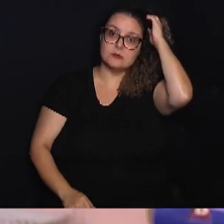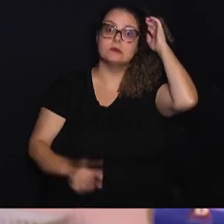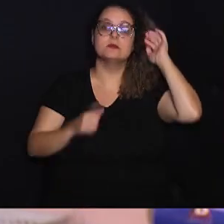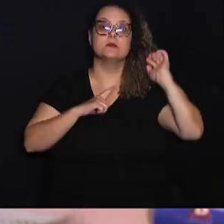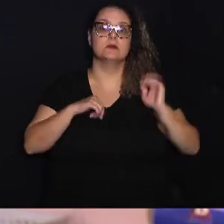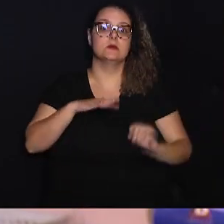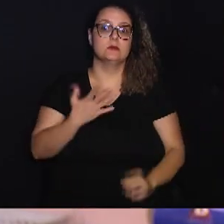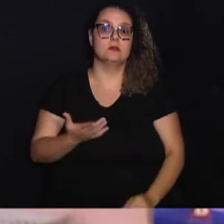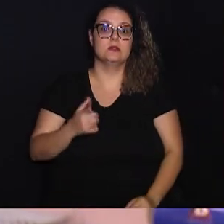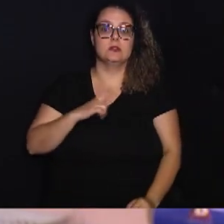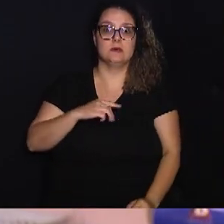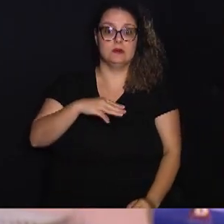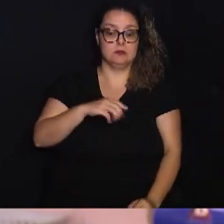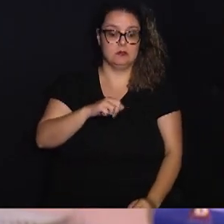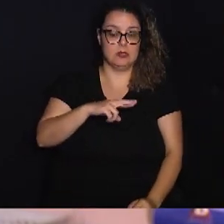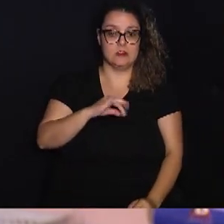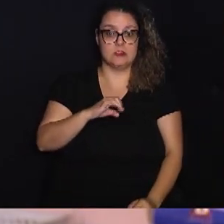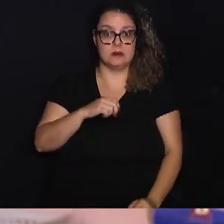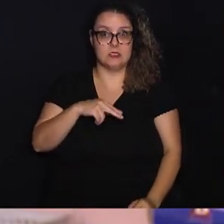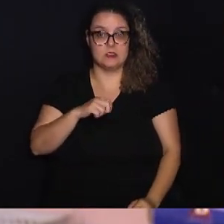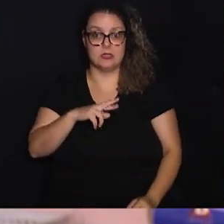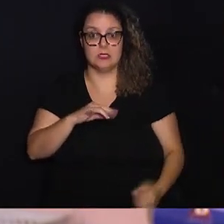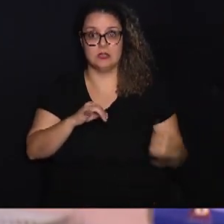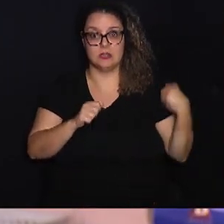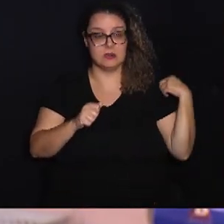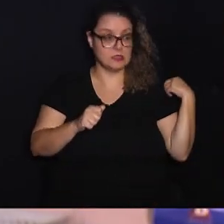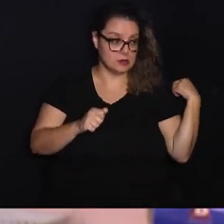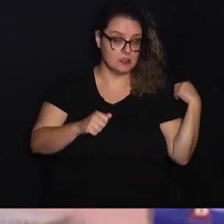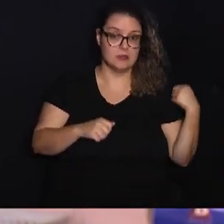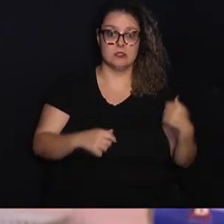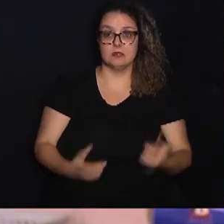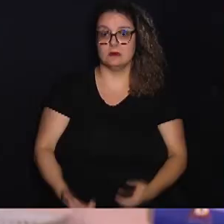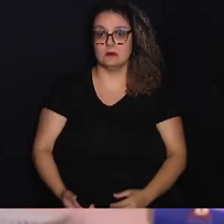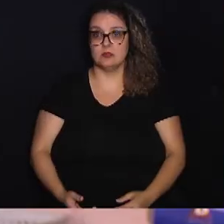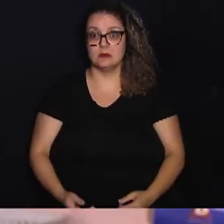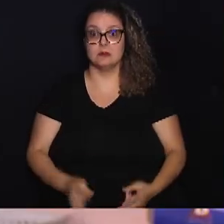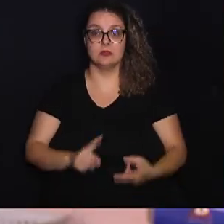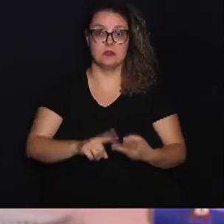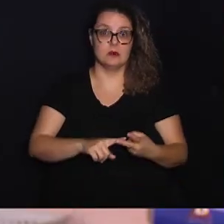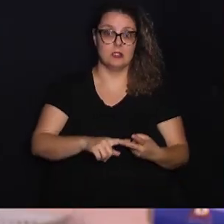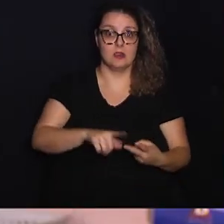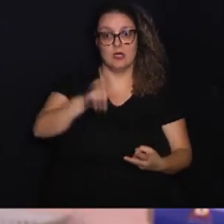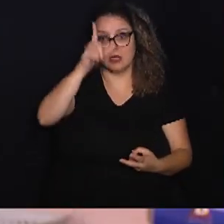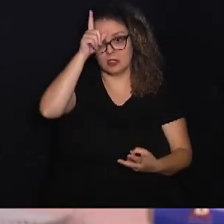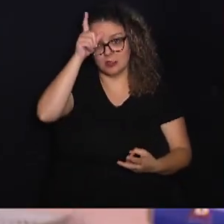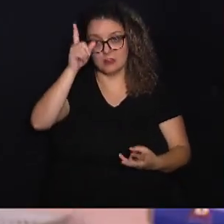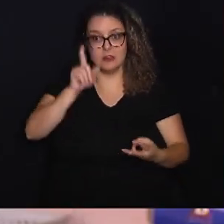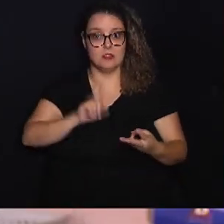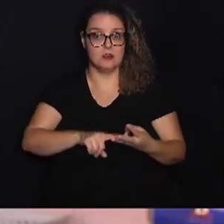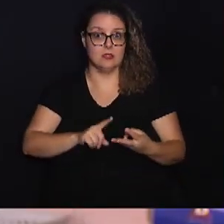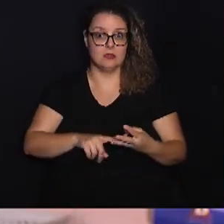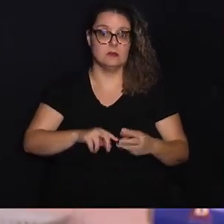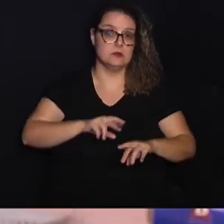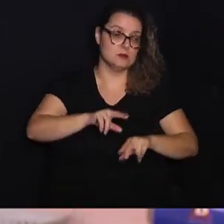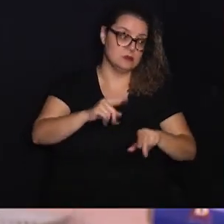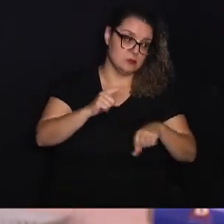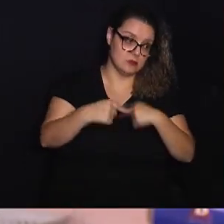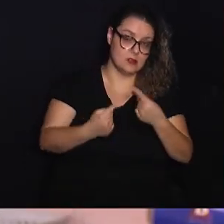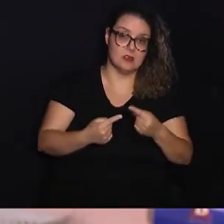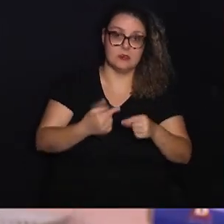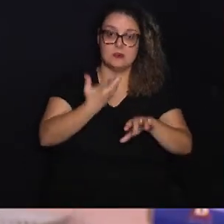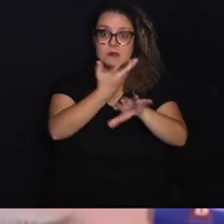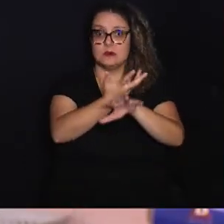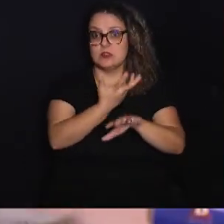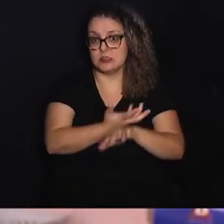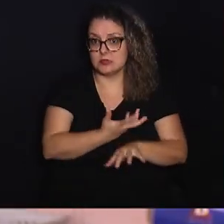eles têm marcenaria, eles têm, alemão, né? Euritmia. Então, são outras